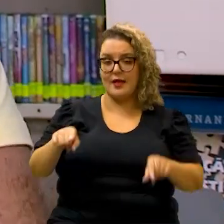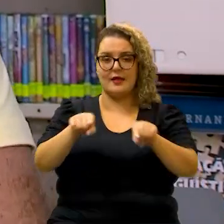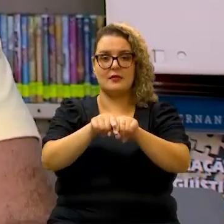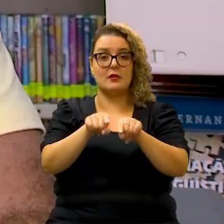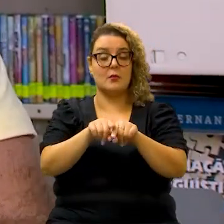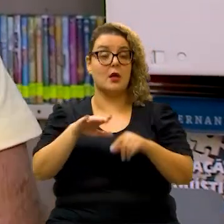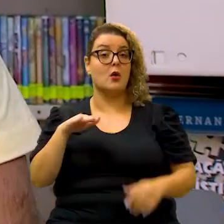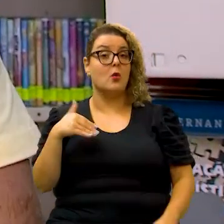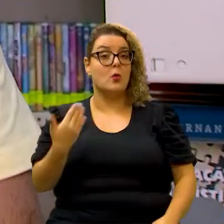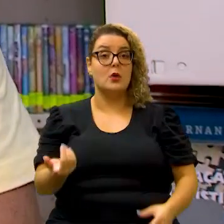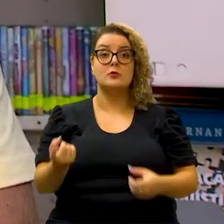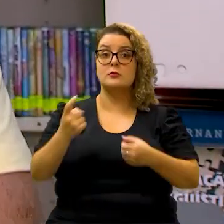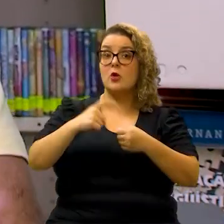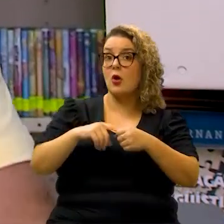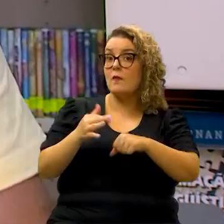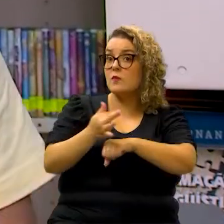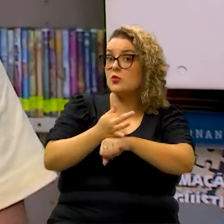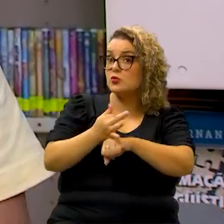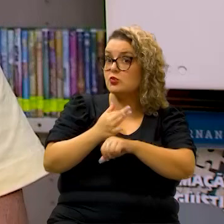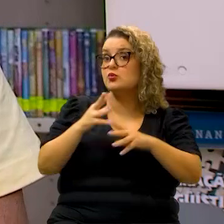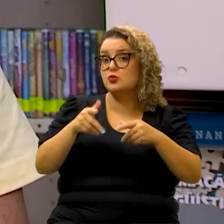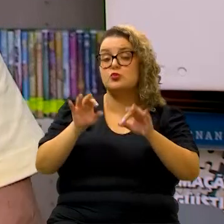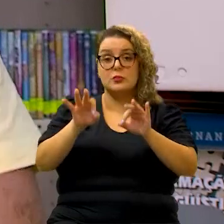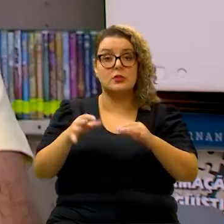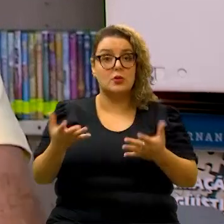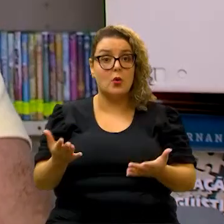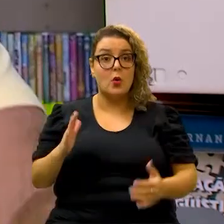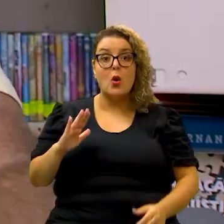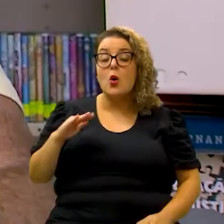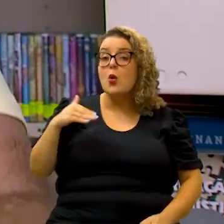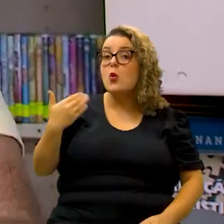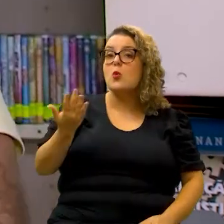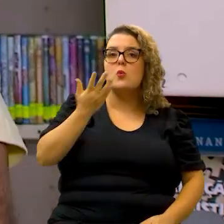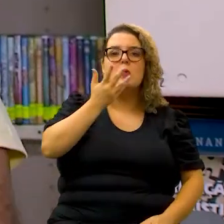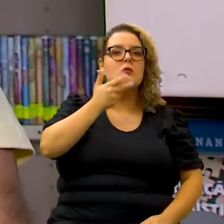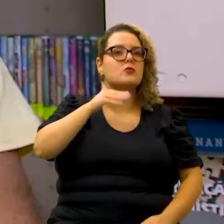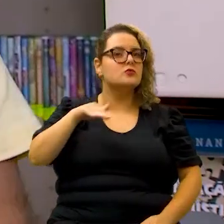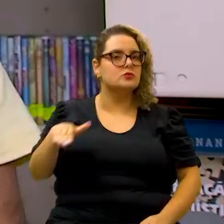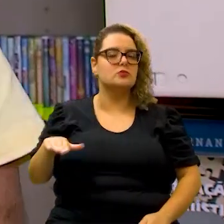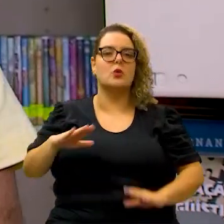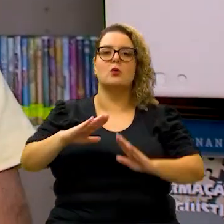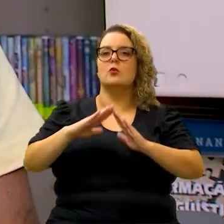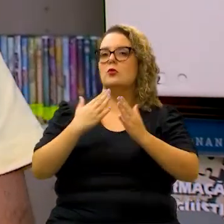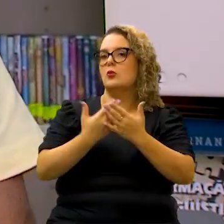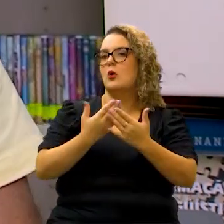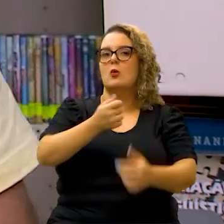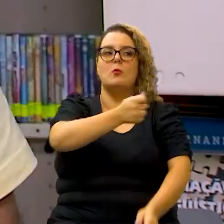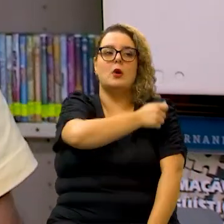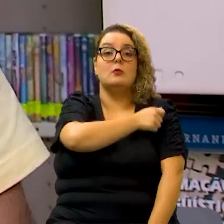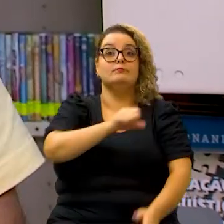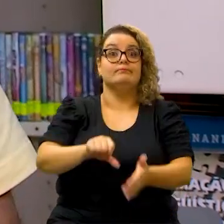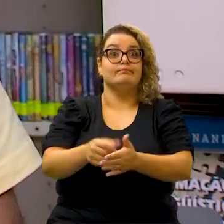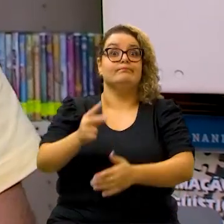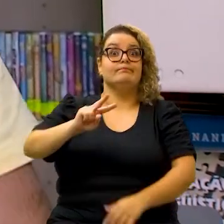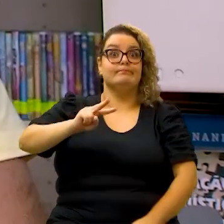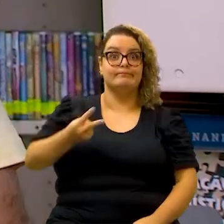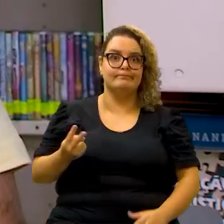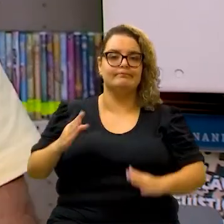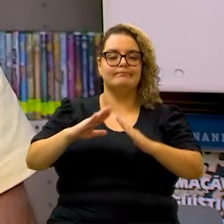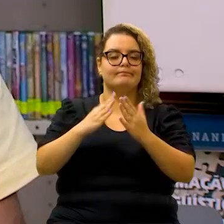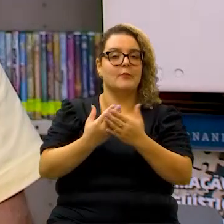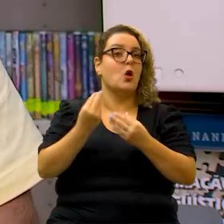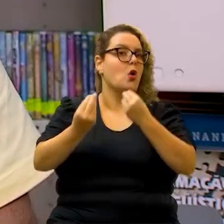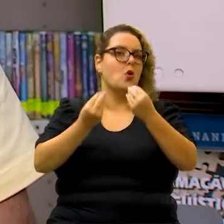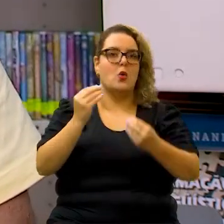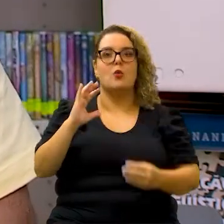Também quando voltam das férias e tudo mais, quando a criança, o estudante está chegando pela primeira vez numa escola,